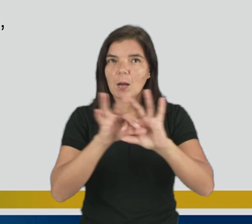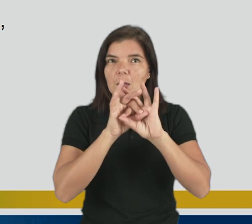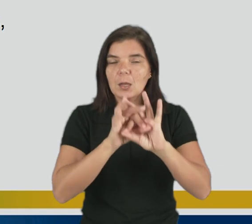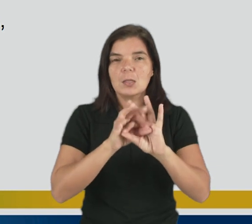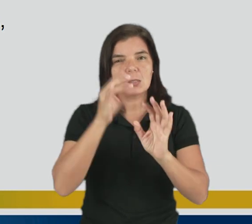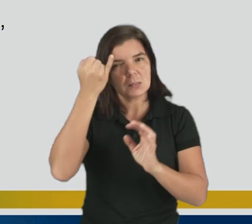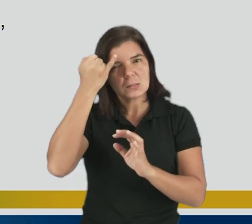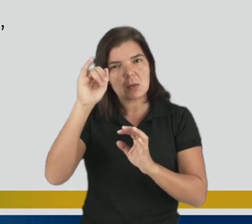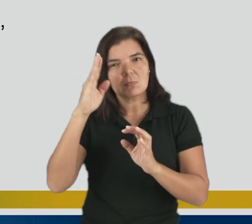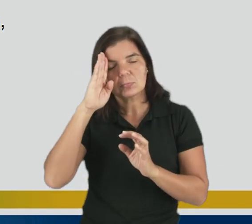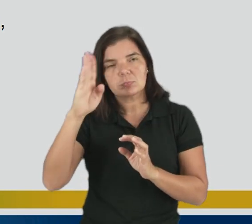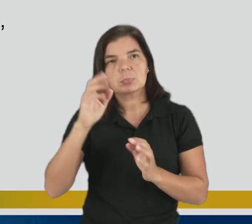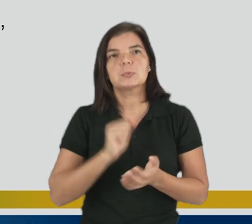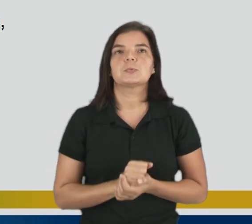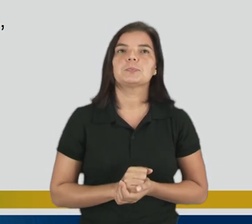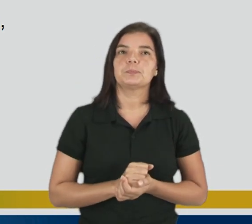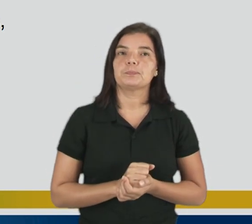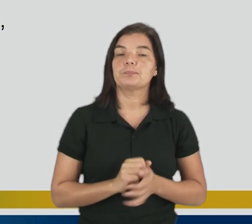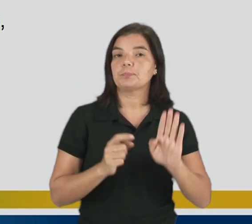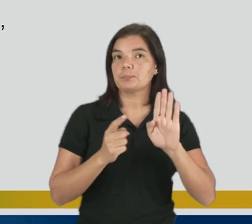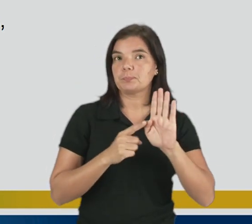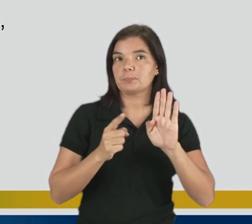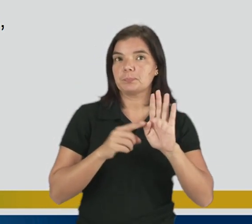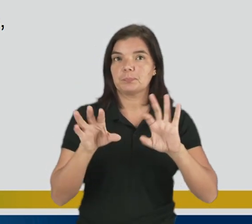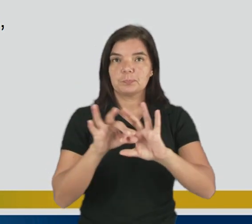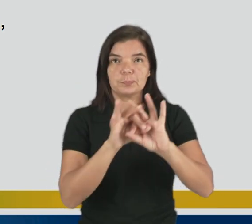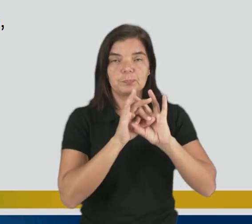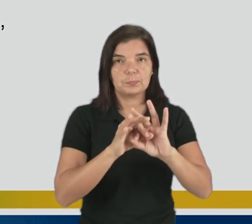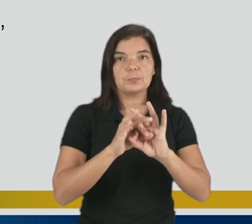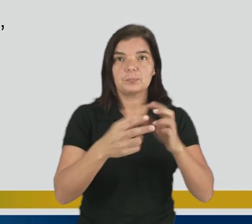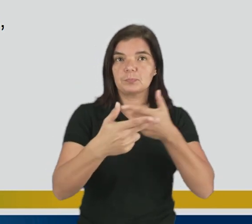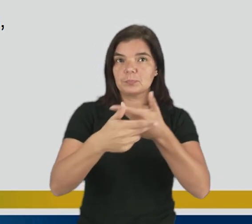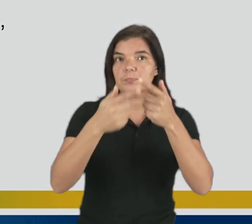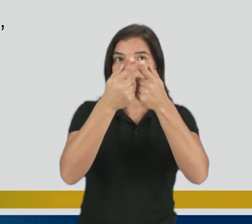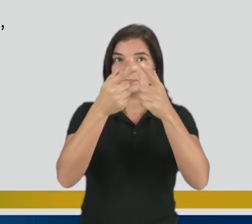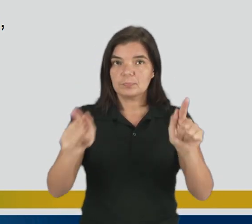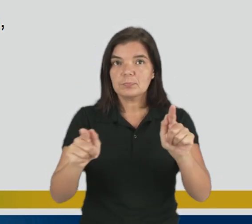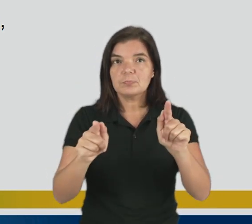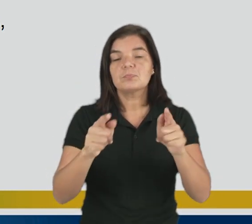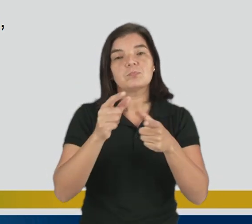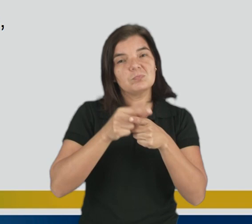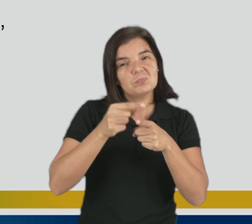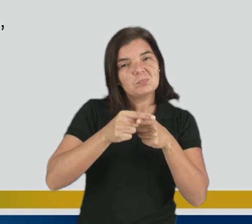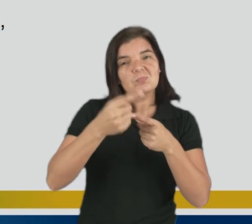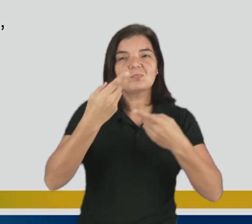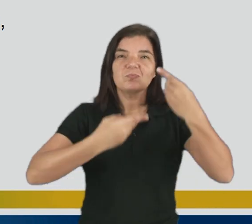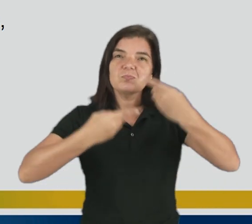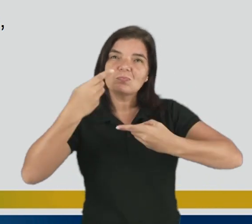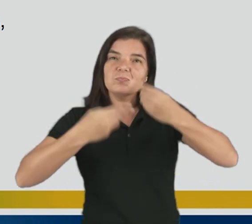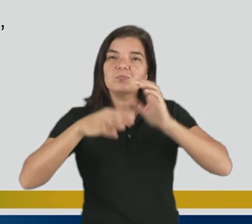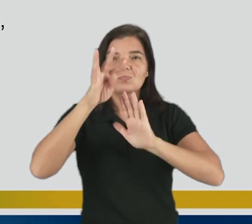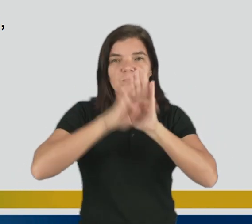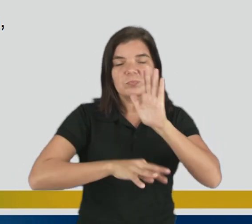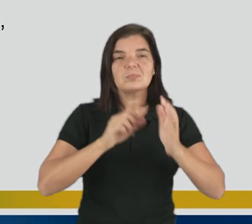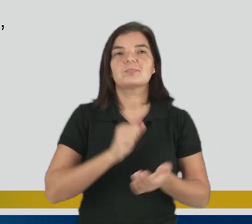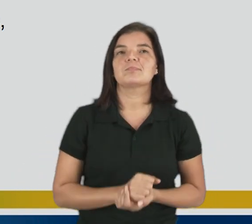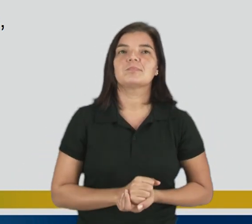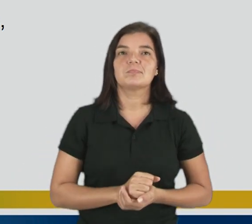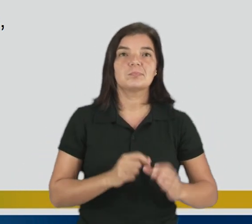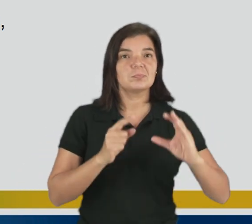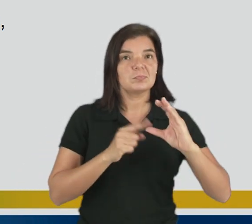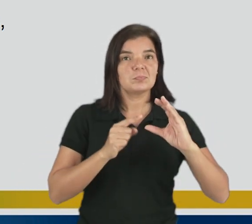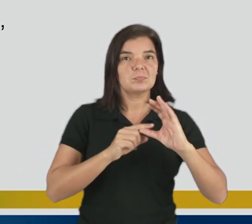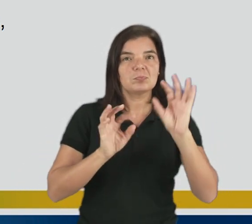pela ligação entre as ideias principais? B, pela ligação entre os elementos gramaticais, semânticos e discursivos do